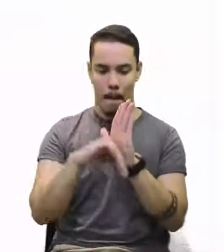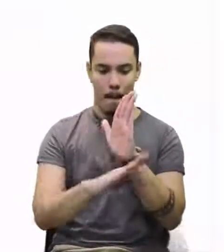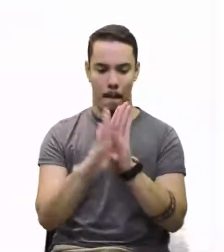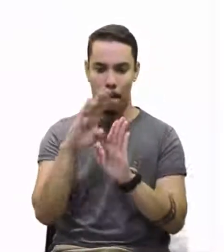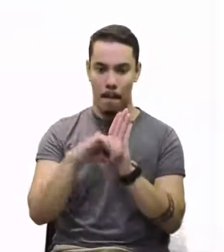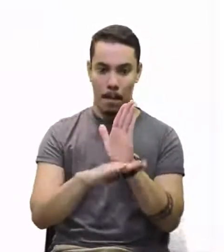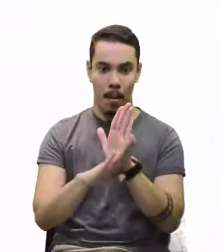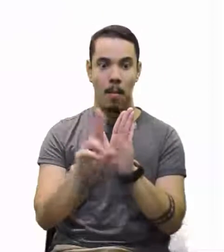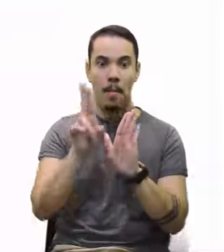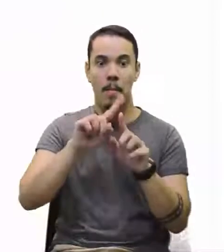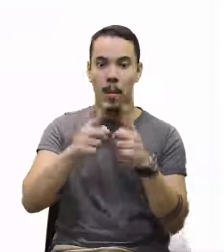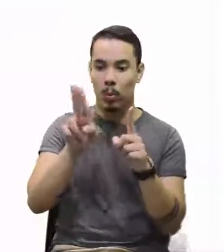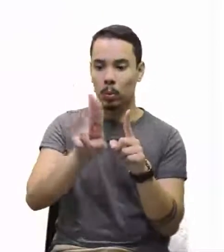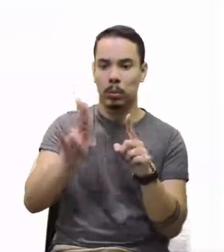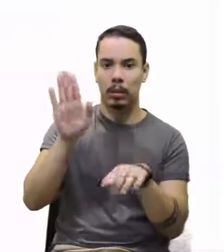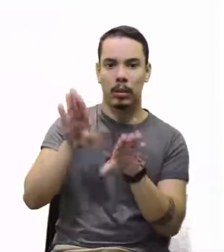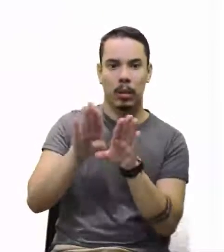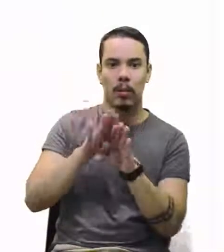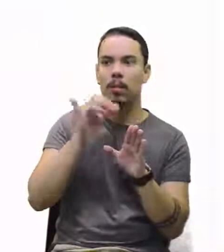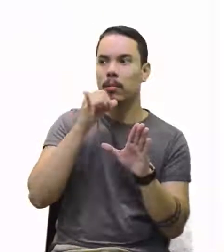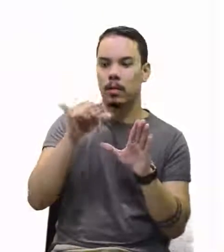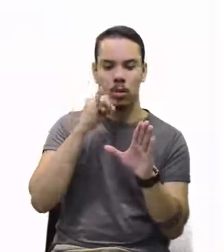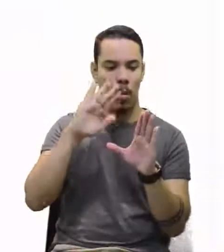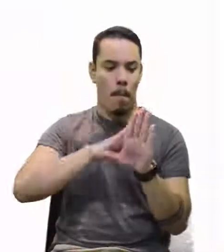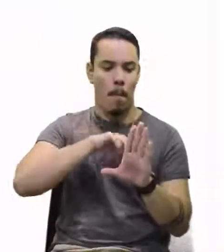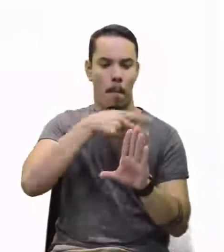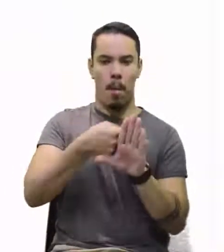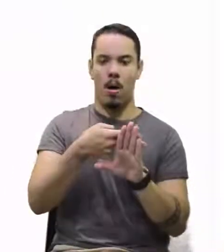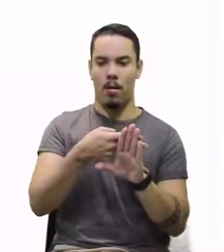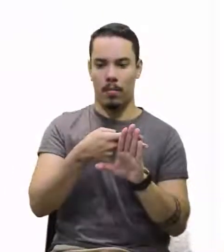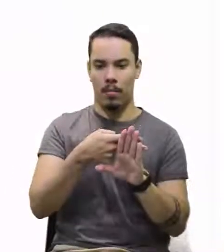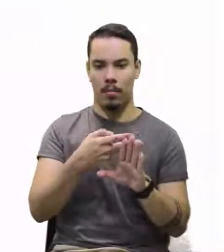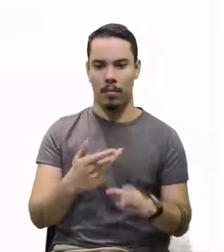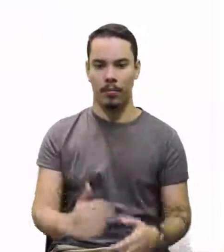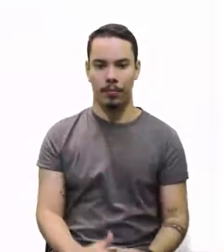mas é usado para altas frequências.